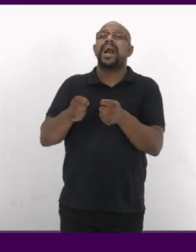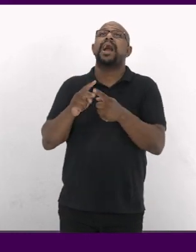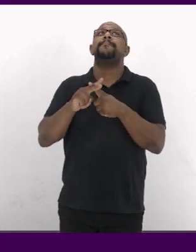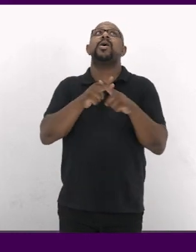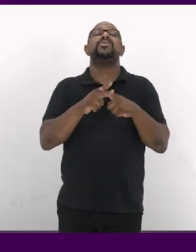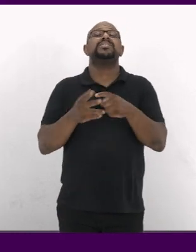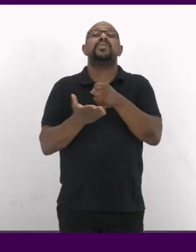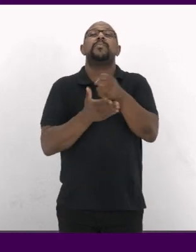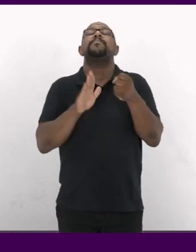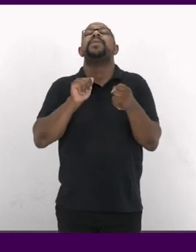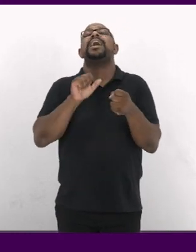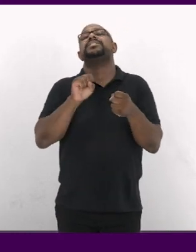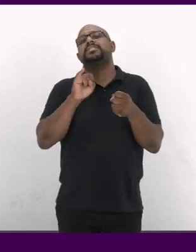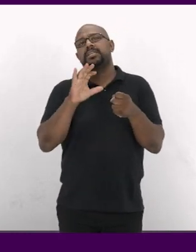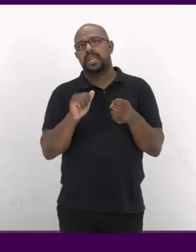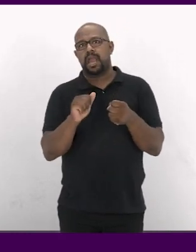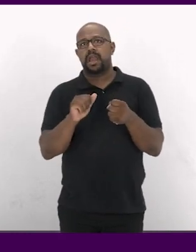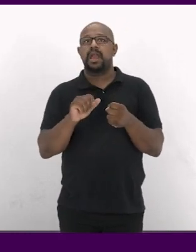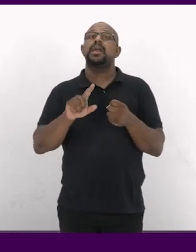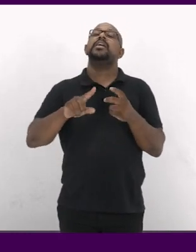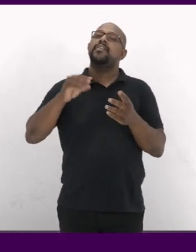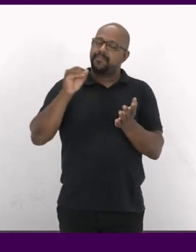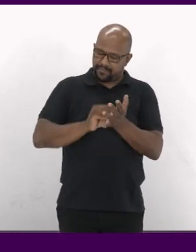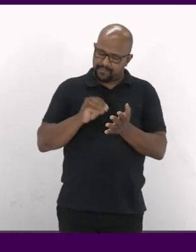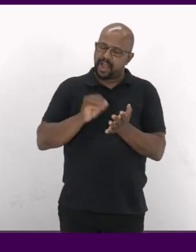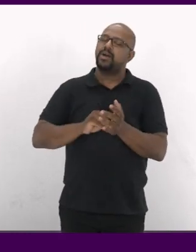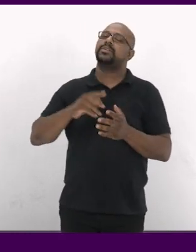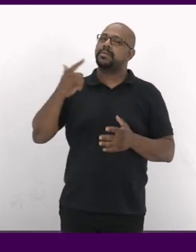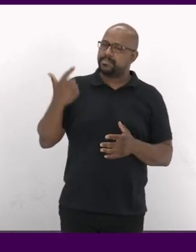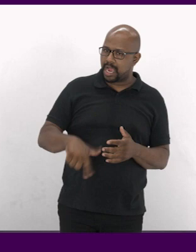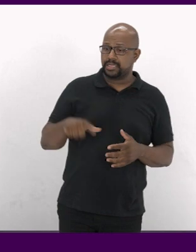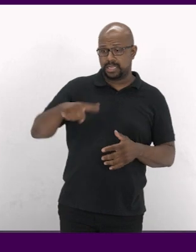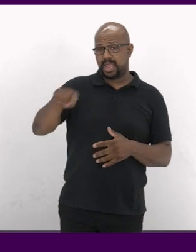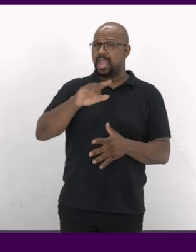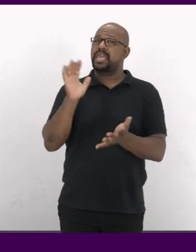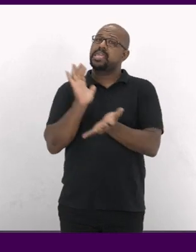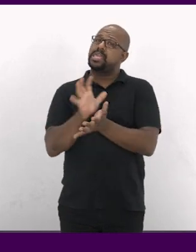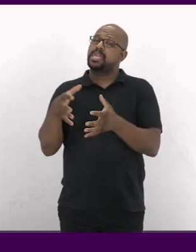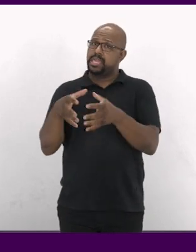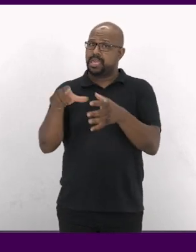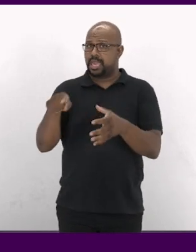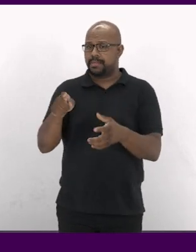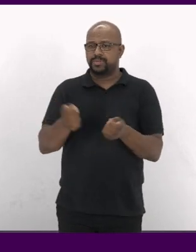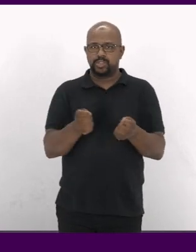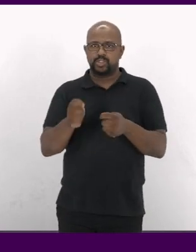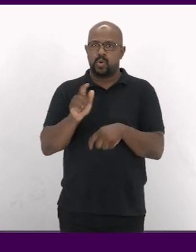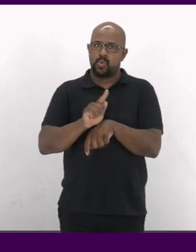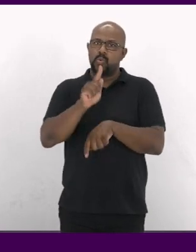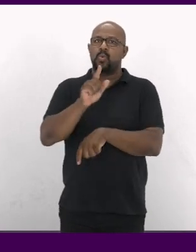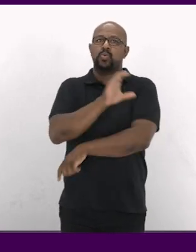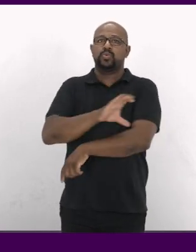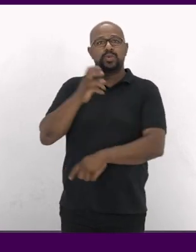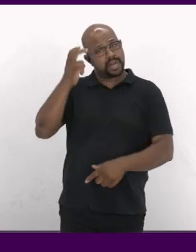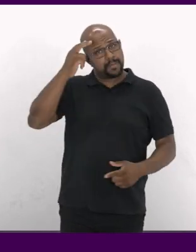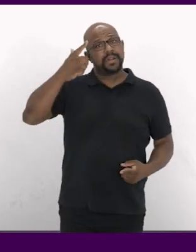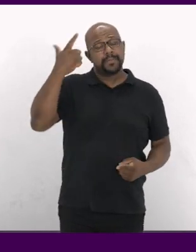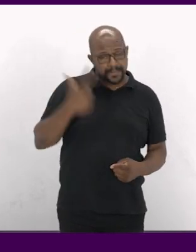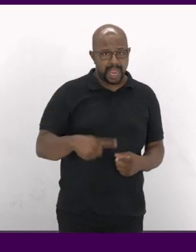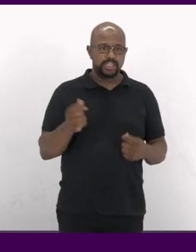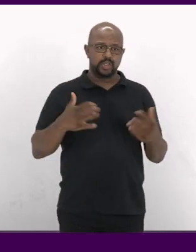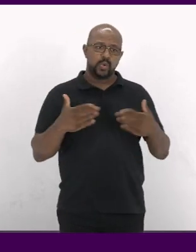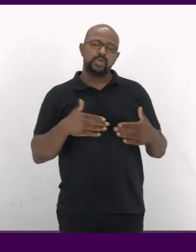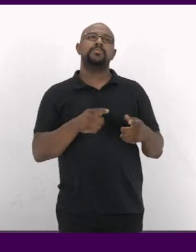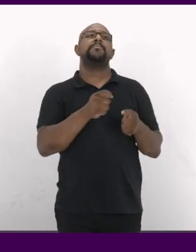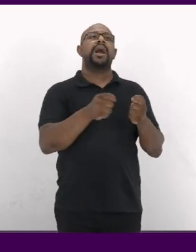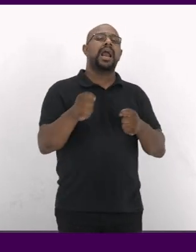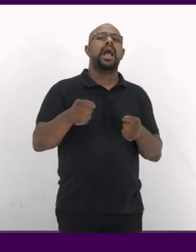a manutenção básica do equipamento, deixando para a equipe da instituição cultural a responsabilidade de viabilizar os demais